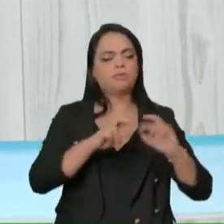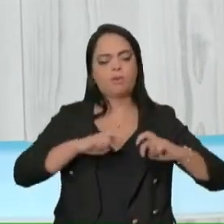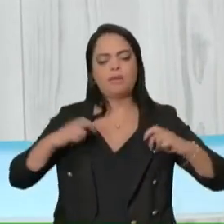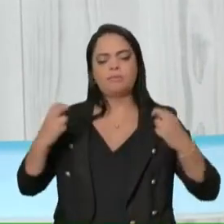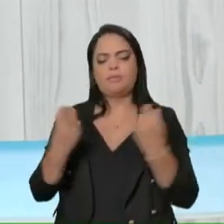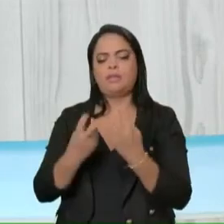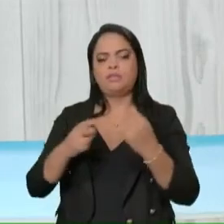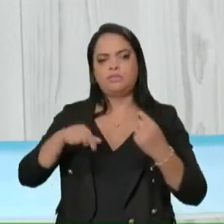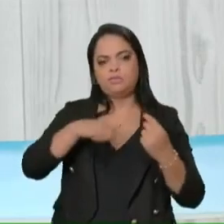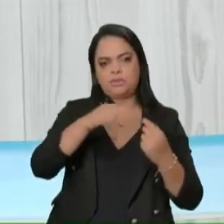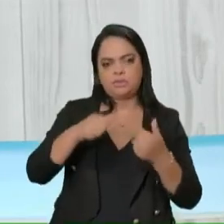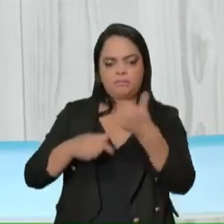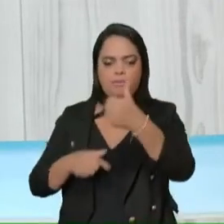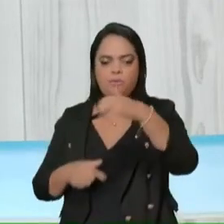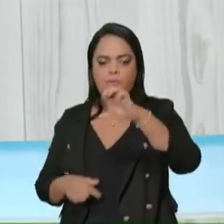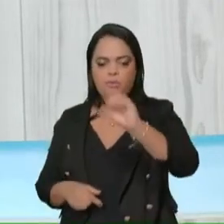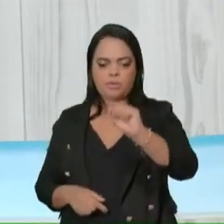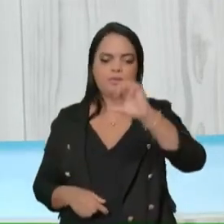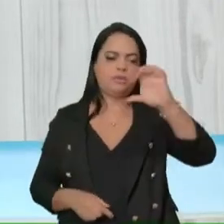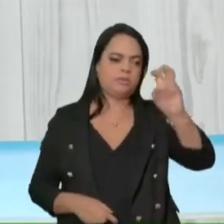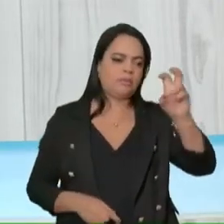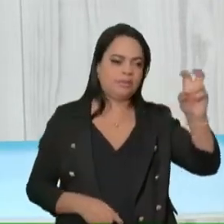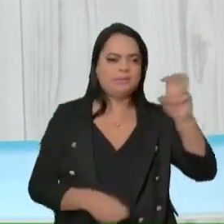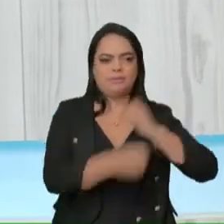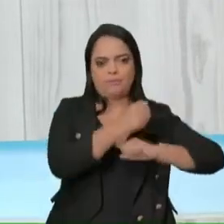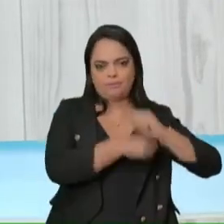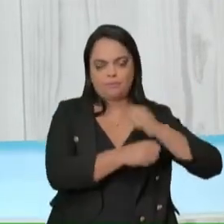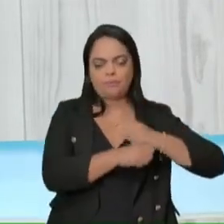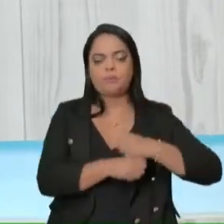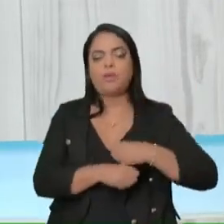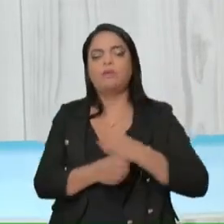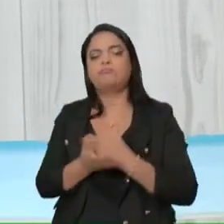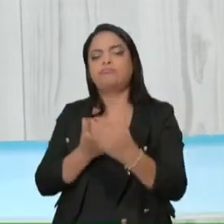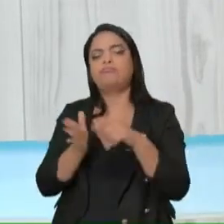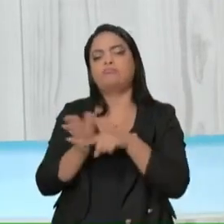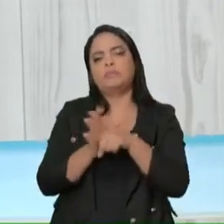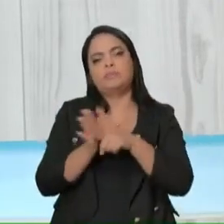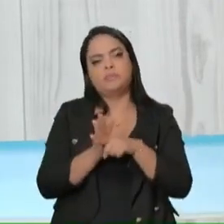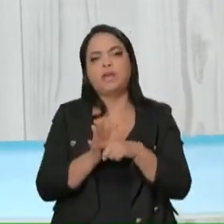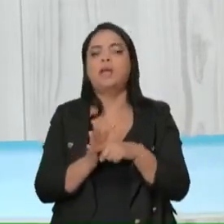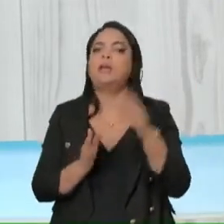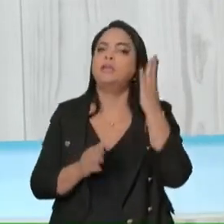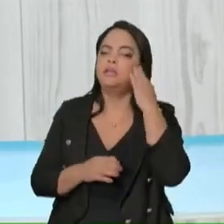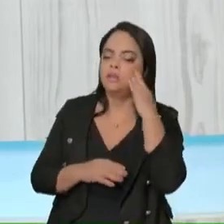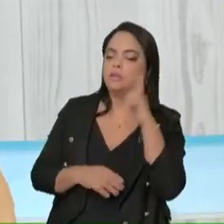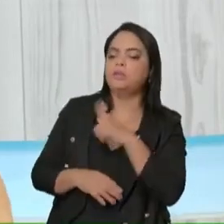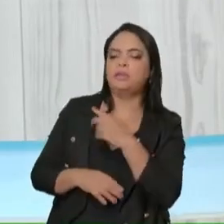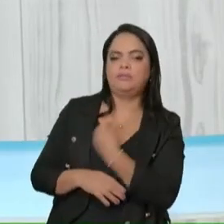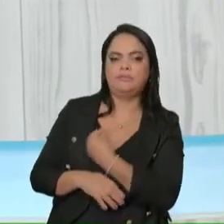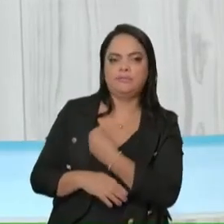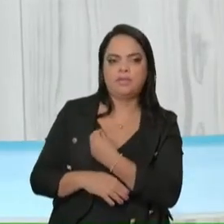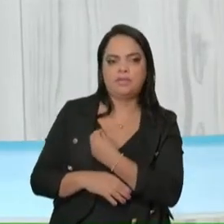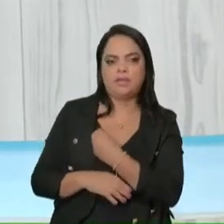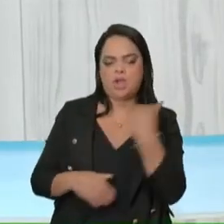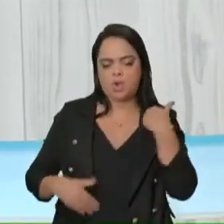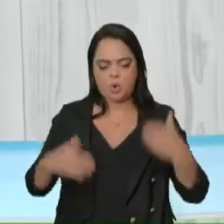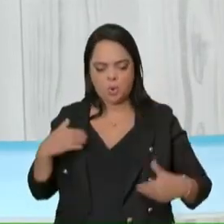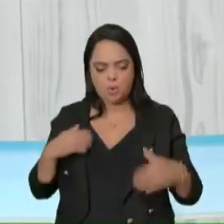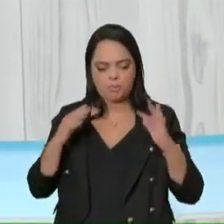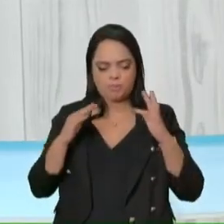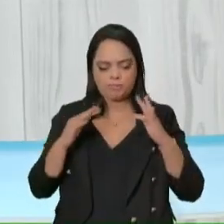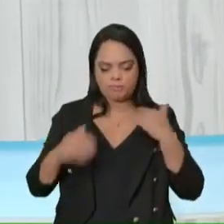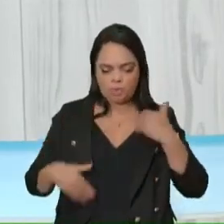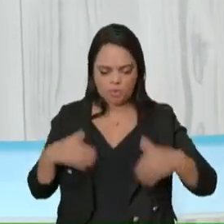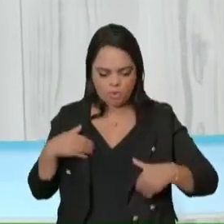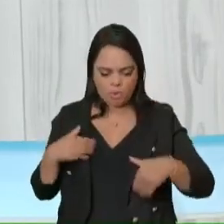girantes em 1855 e começou a estudar, entendendo que havia sim uma vida extrafísica, que as coisas não terminavam na matéria que